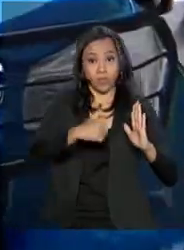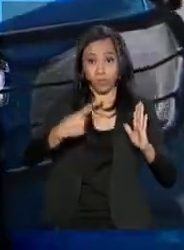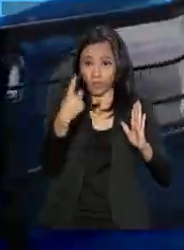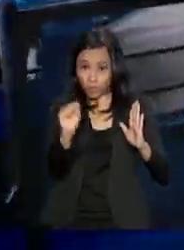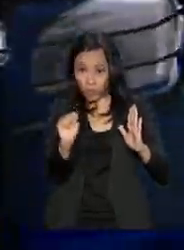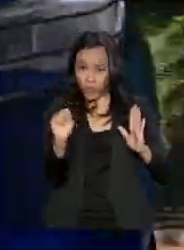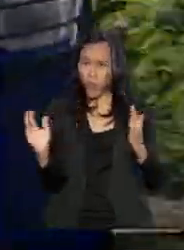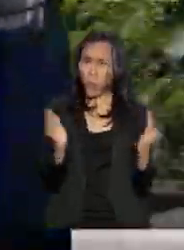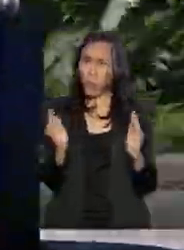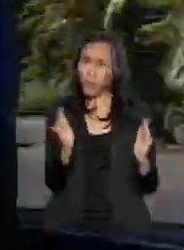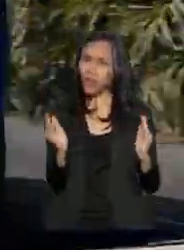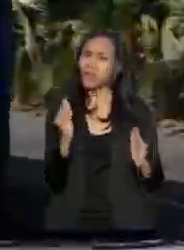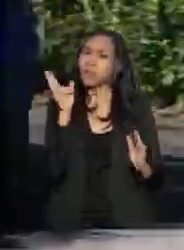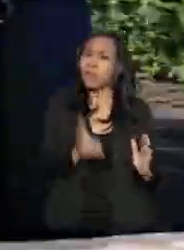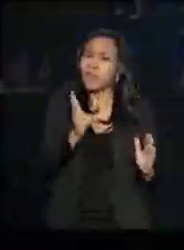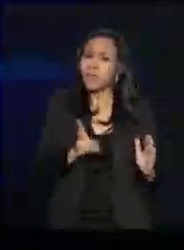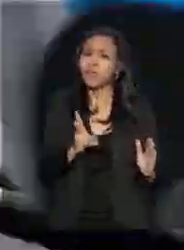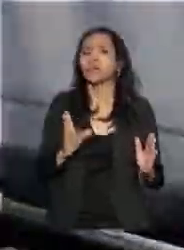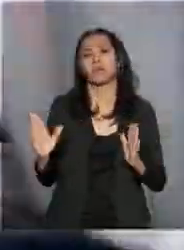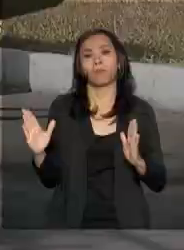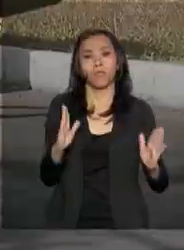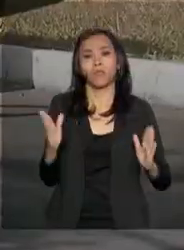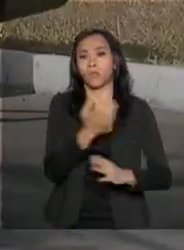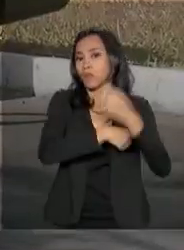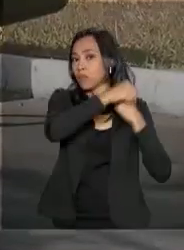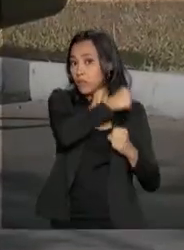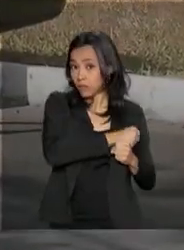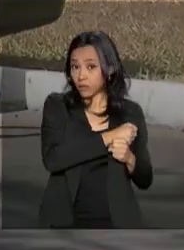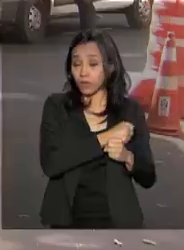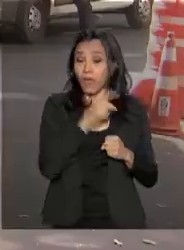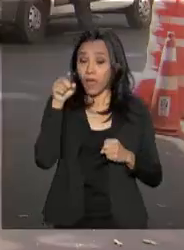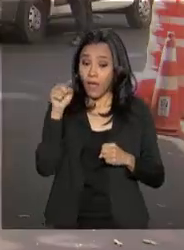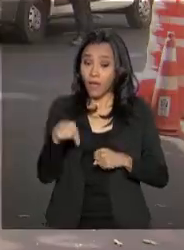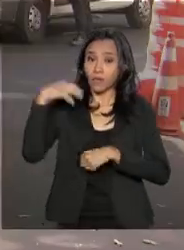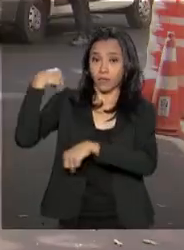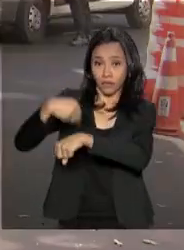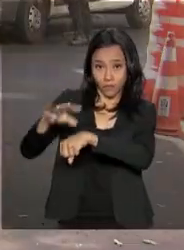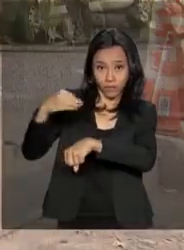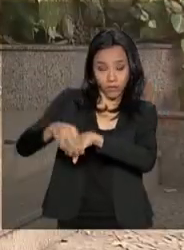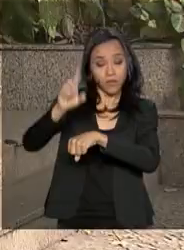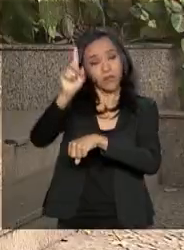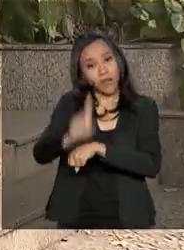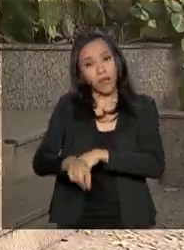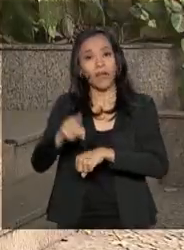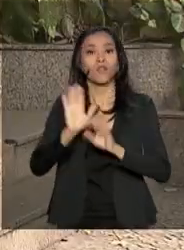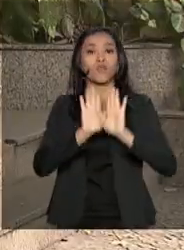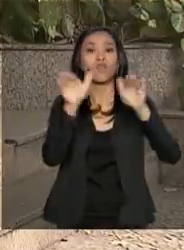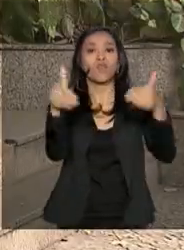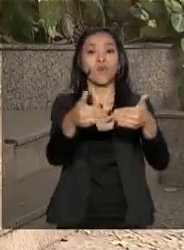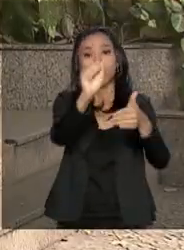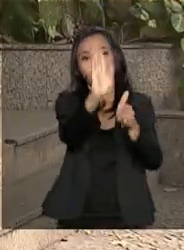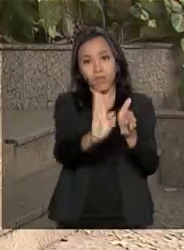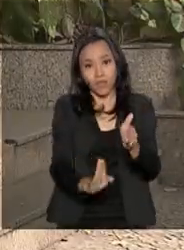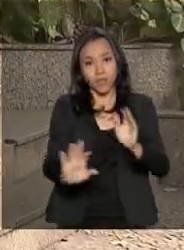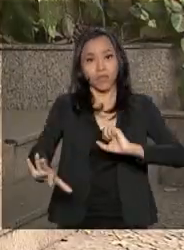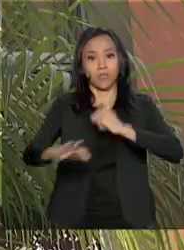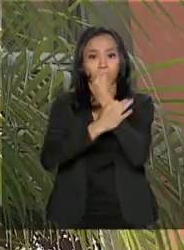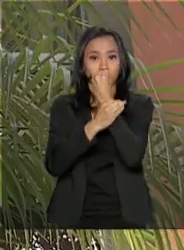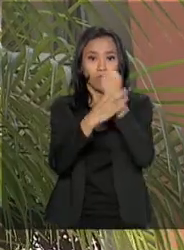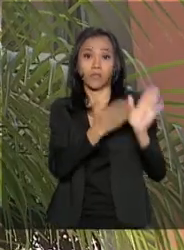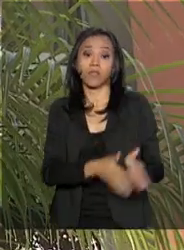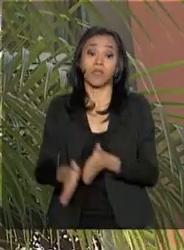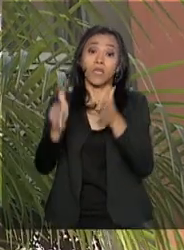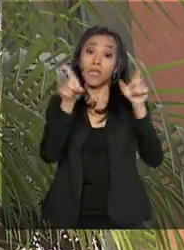com o mesmo período do ano anterior os dados são do fórum brasileiro de segurança pública e do núcleo de